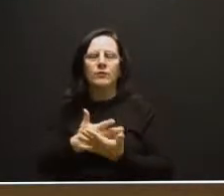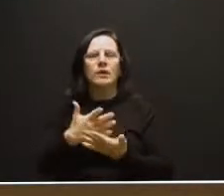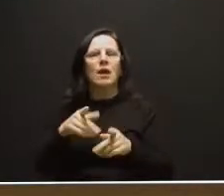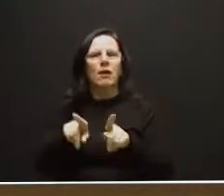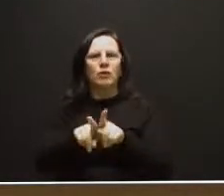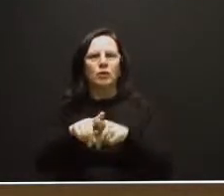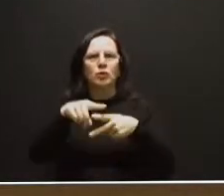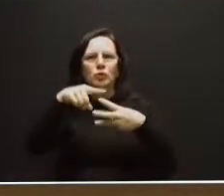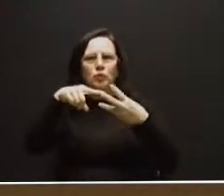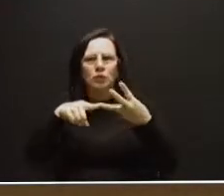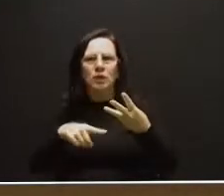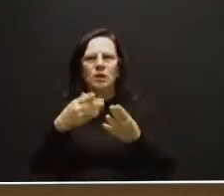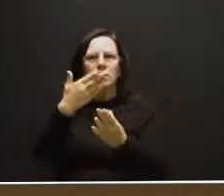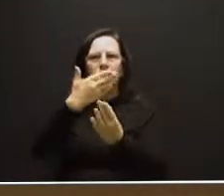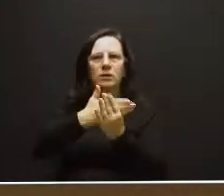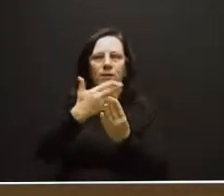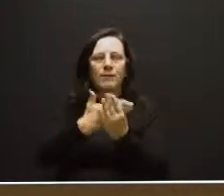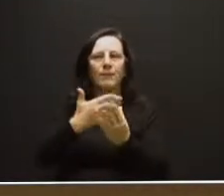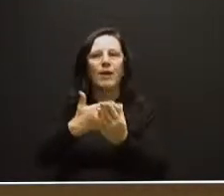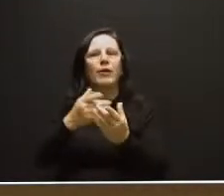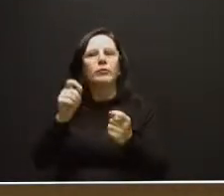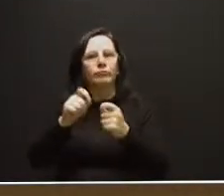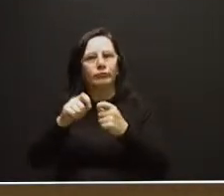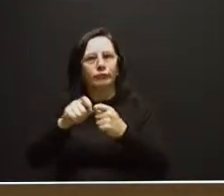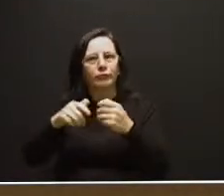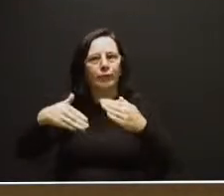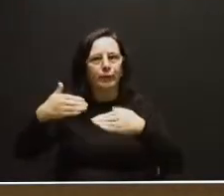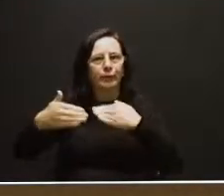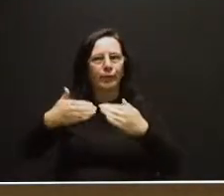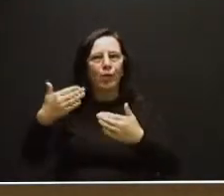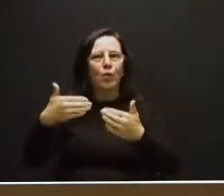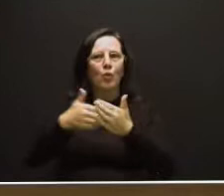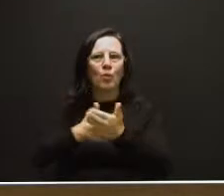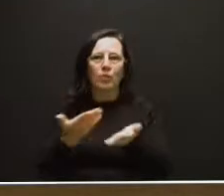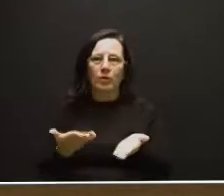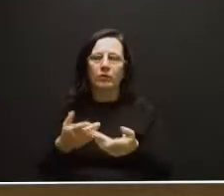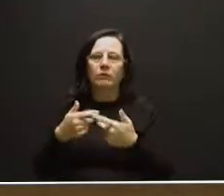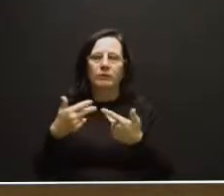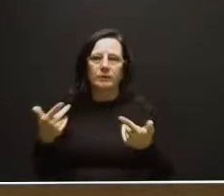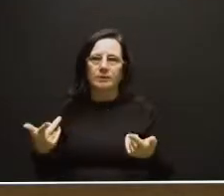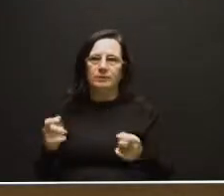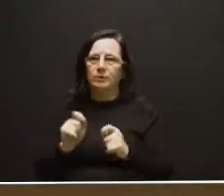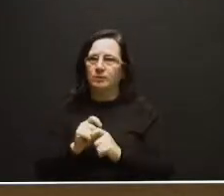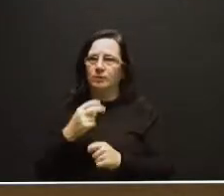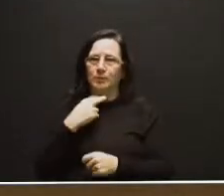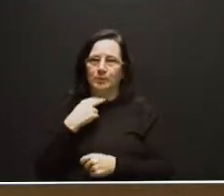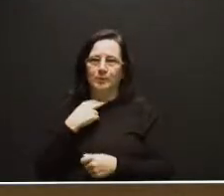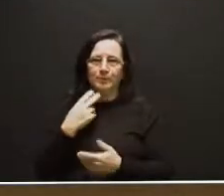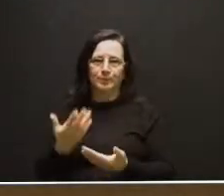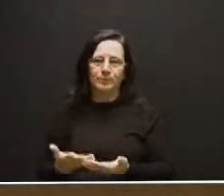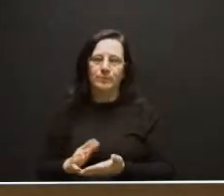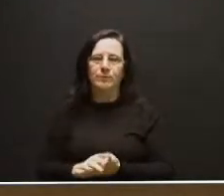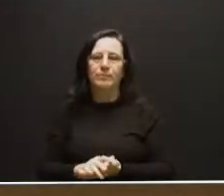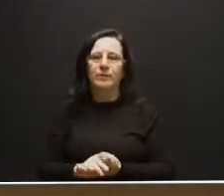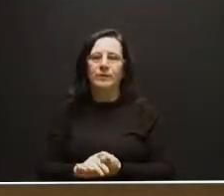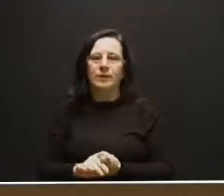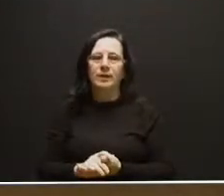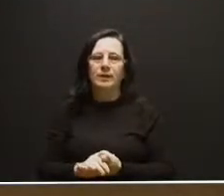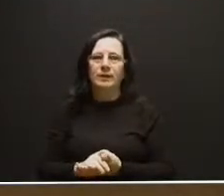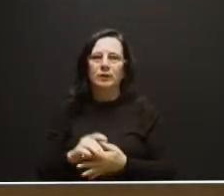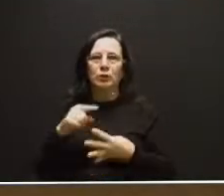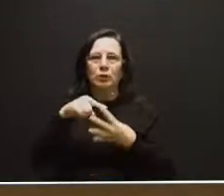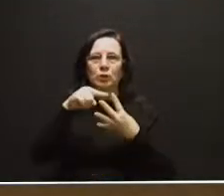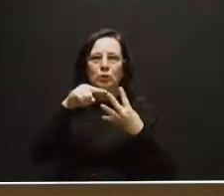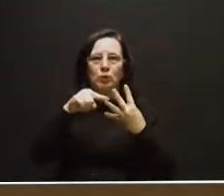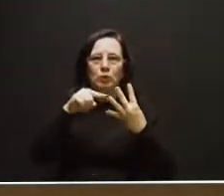e chupar cana cuspe ao mesmo tempo ainda mais assumir quatro